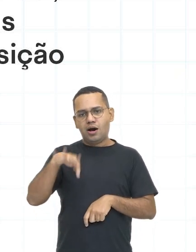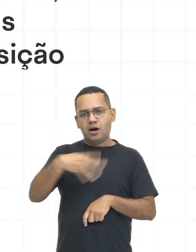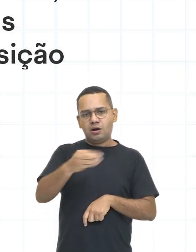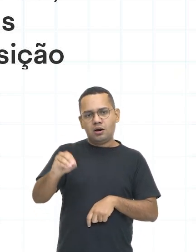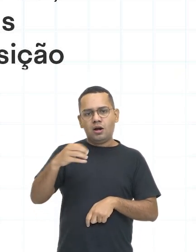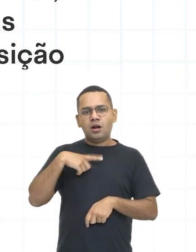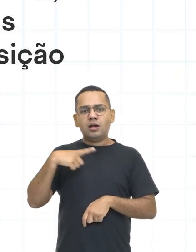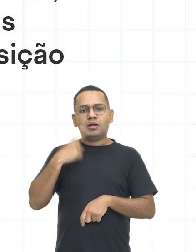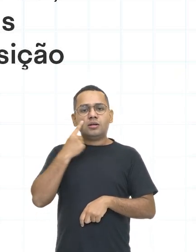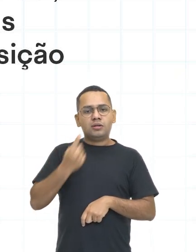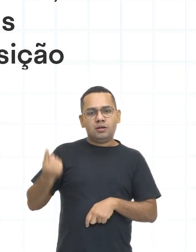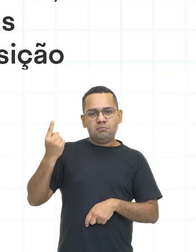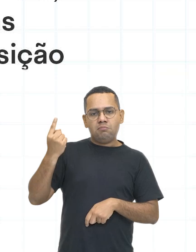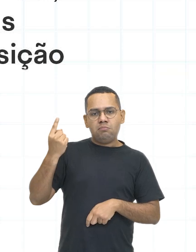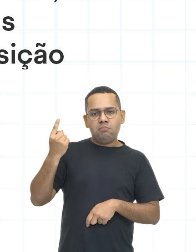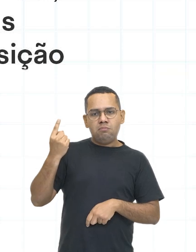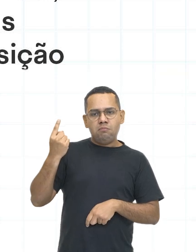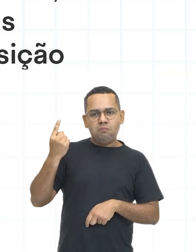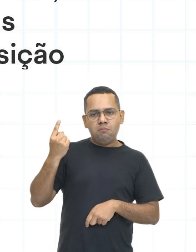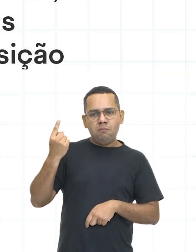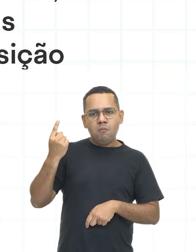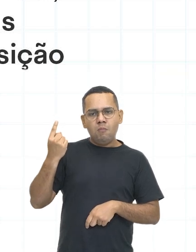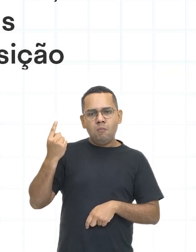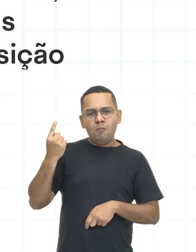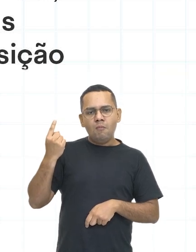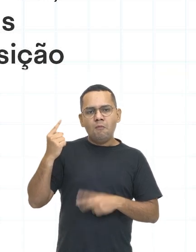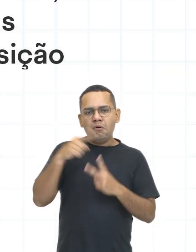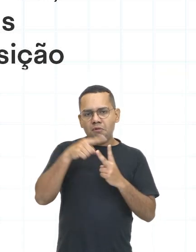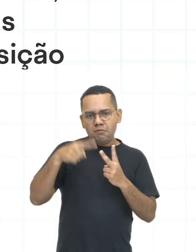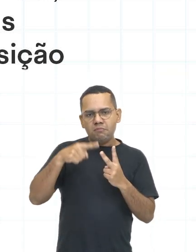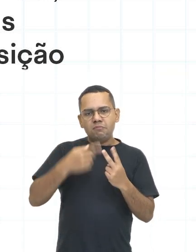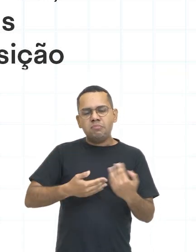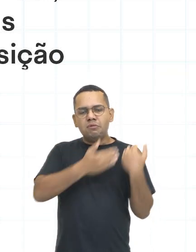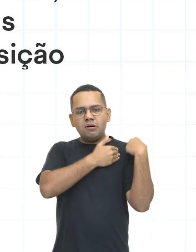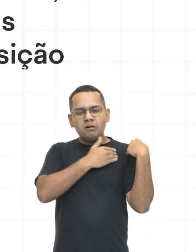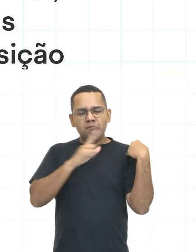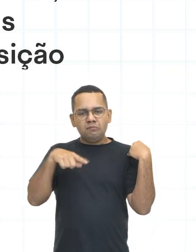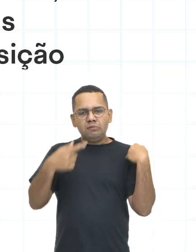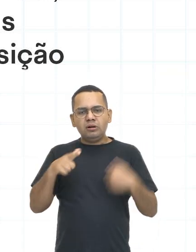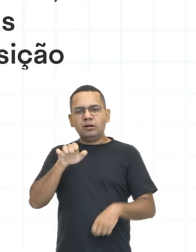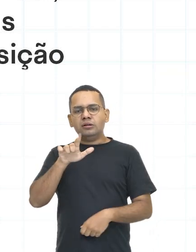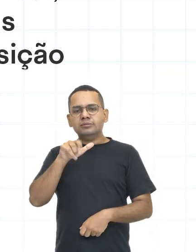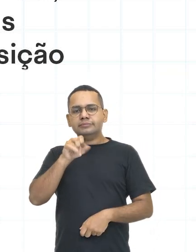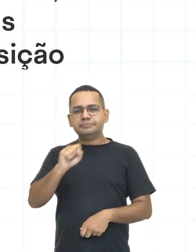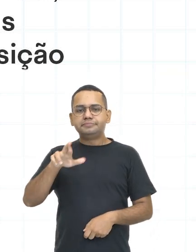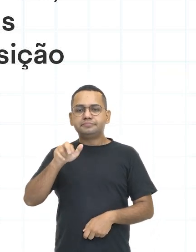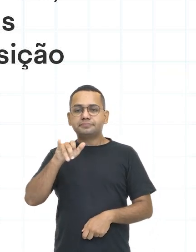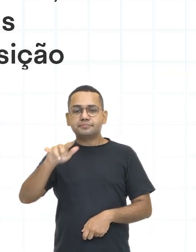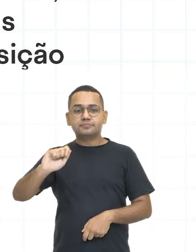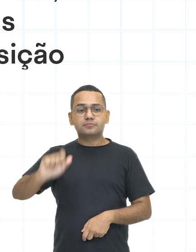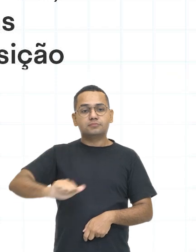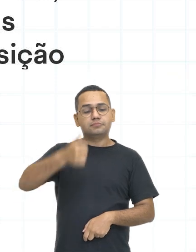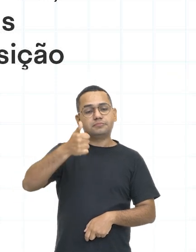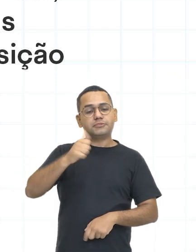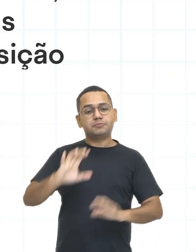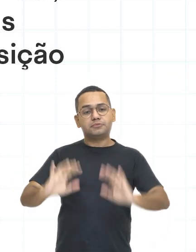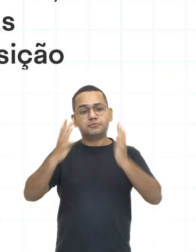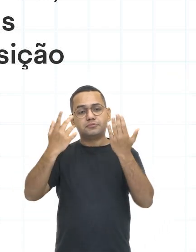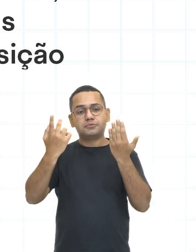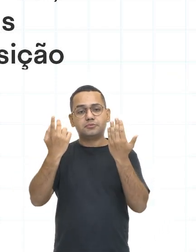de Moraes e Edu Lobo por Elis Regina, no primeiro Festival de Música